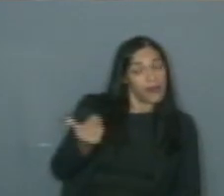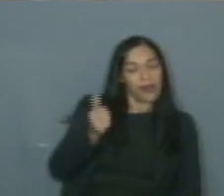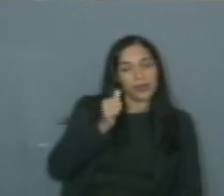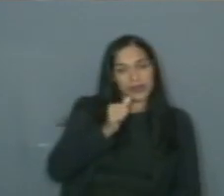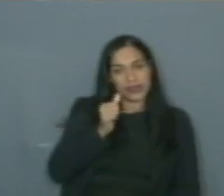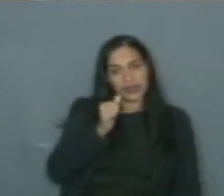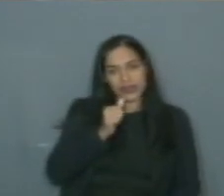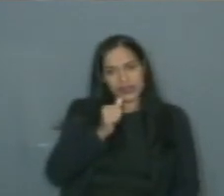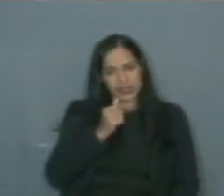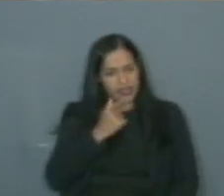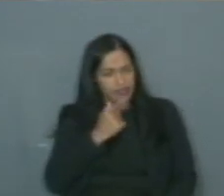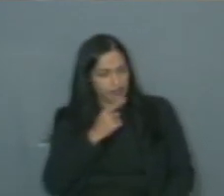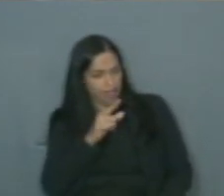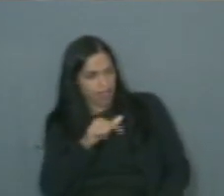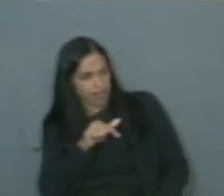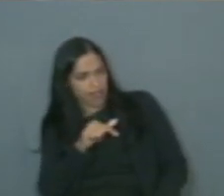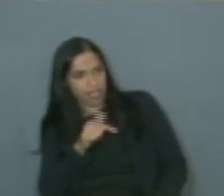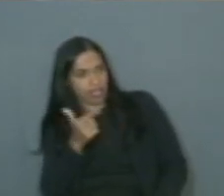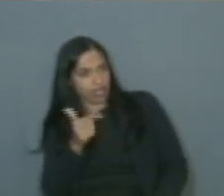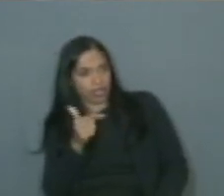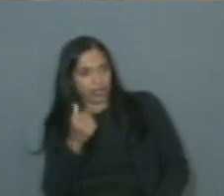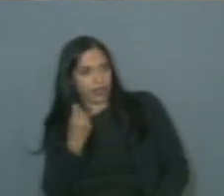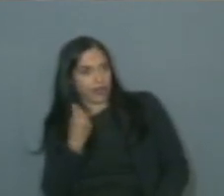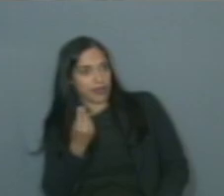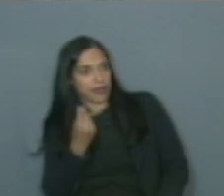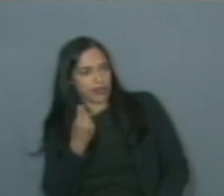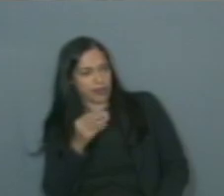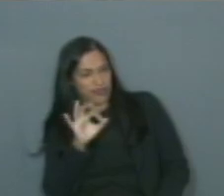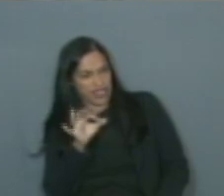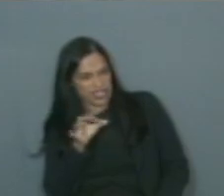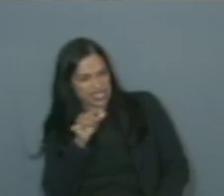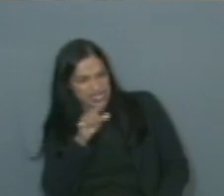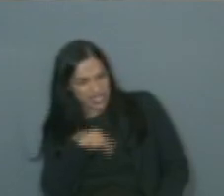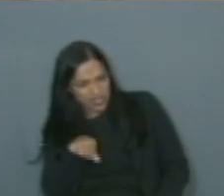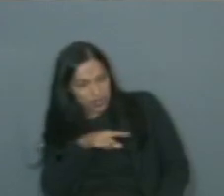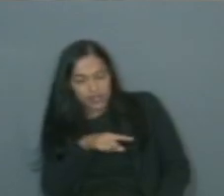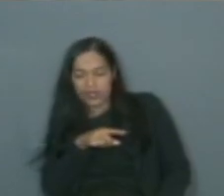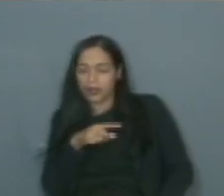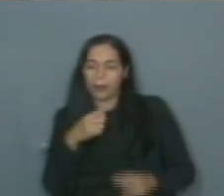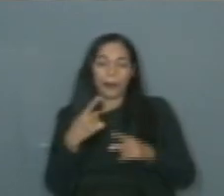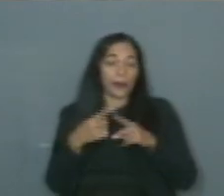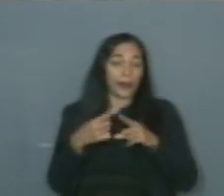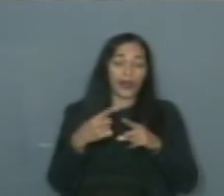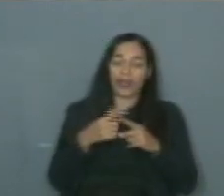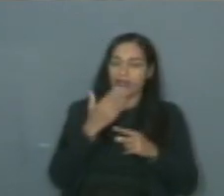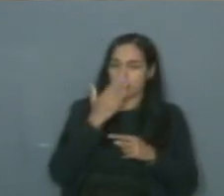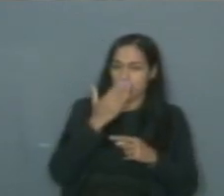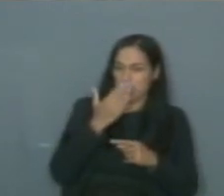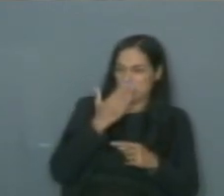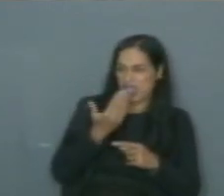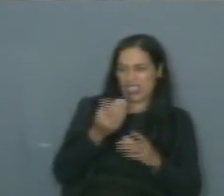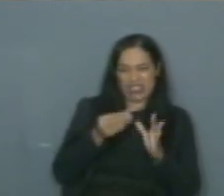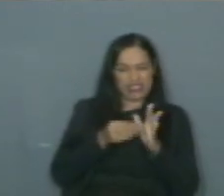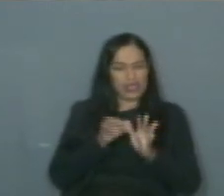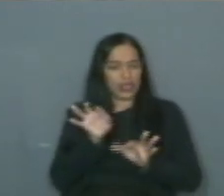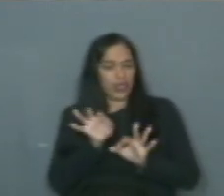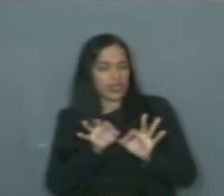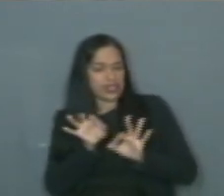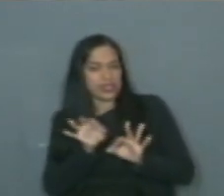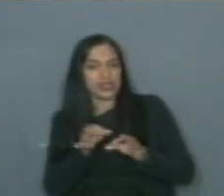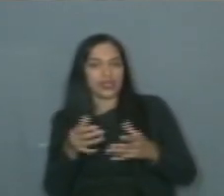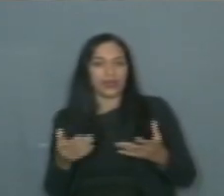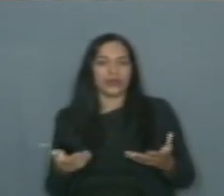e muitos diziam, não tem como dar certo, porque são combeiros, são desorganizados,